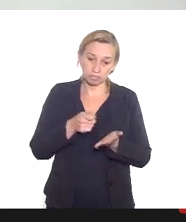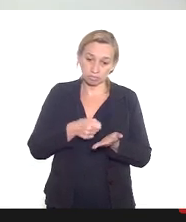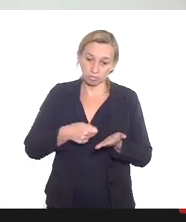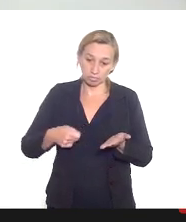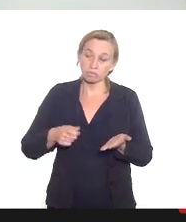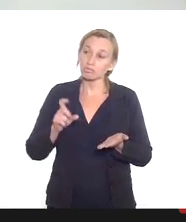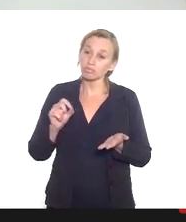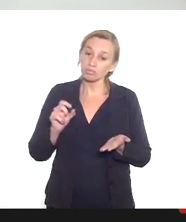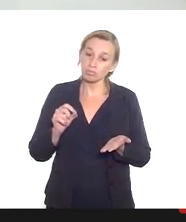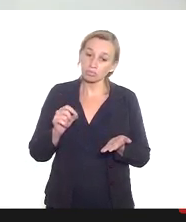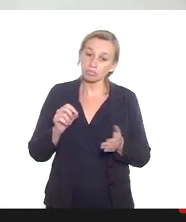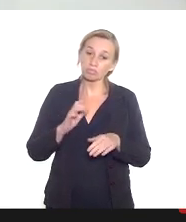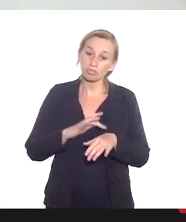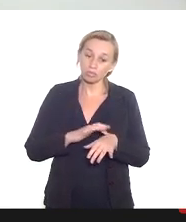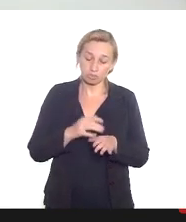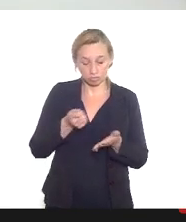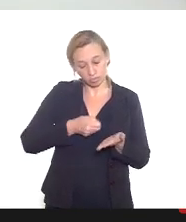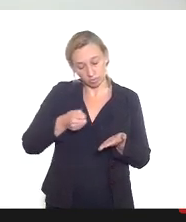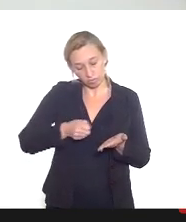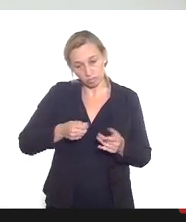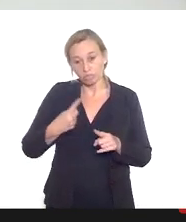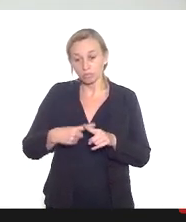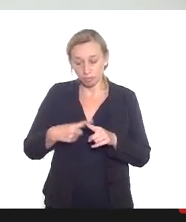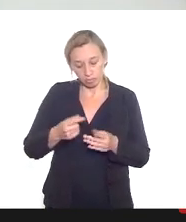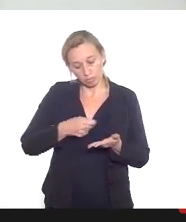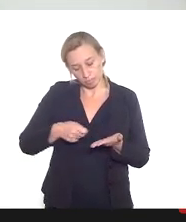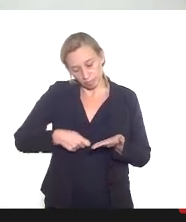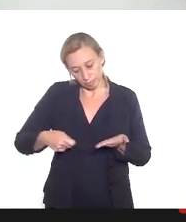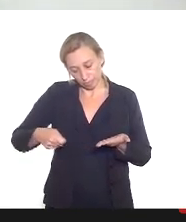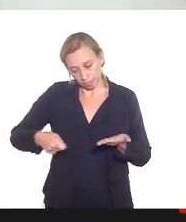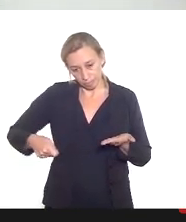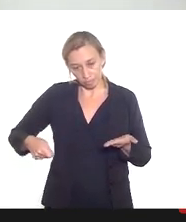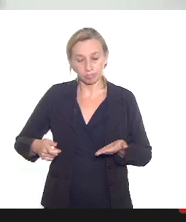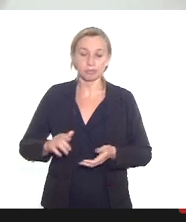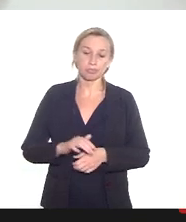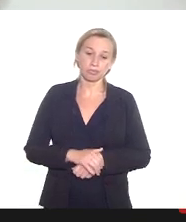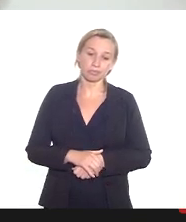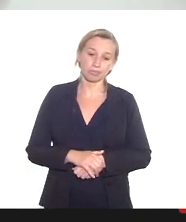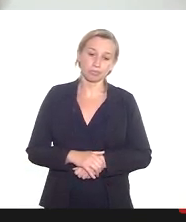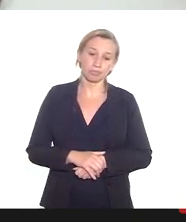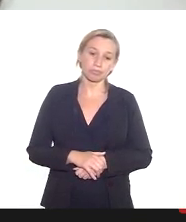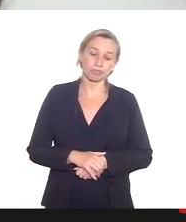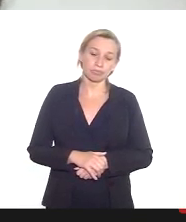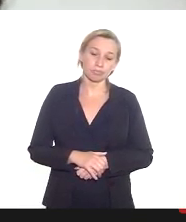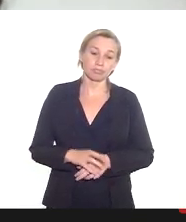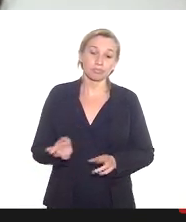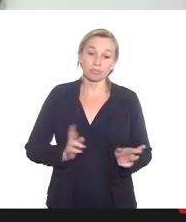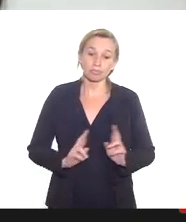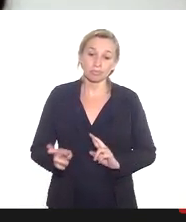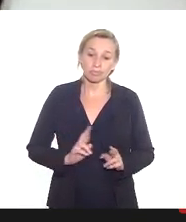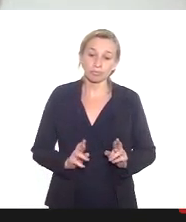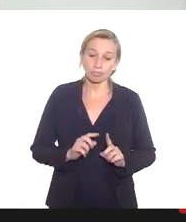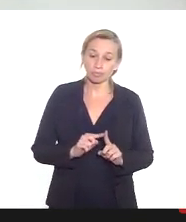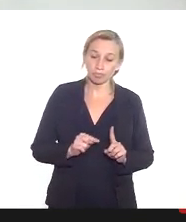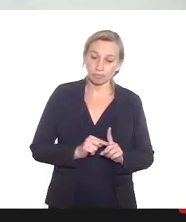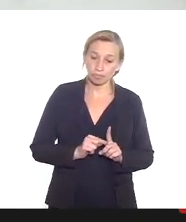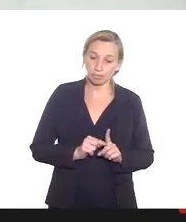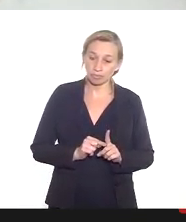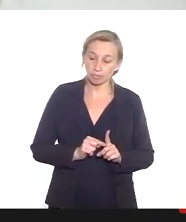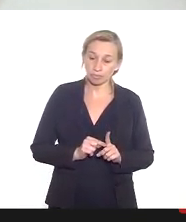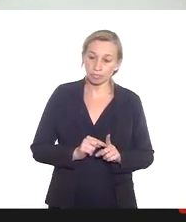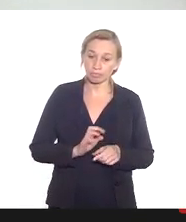né do que a por quê que ela estava sendo vacinada por em relação à gestante com